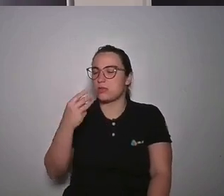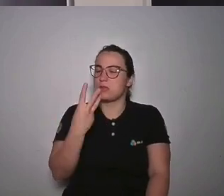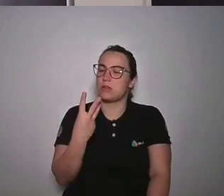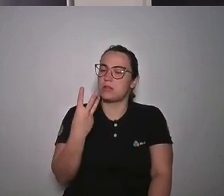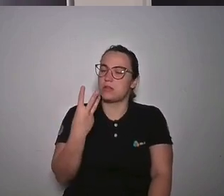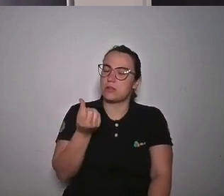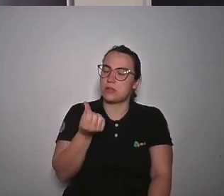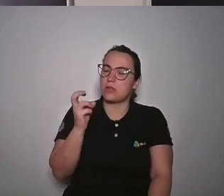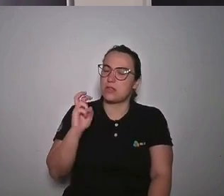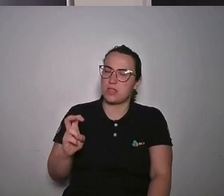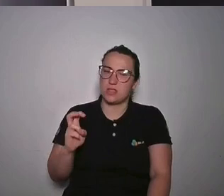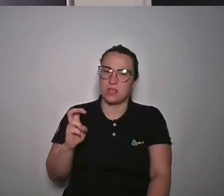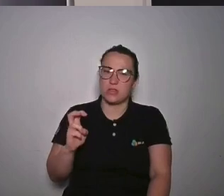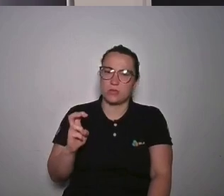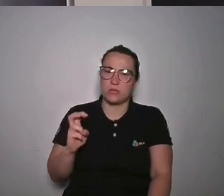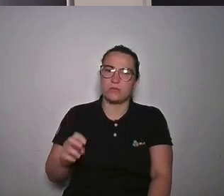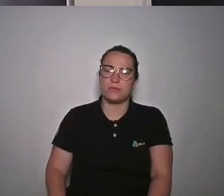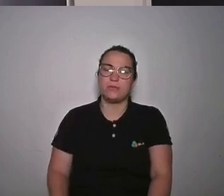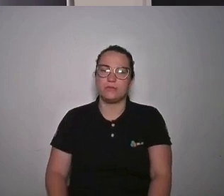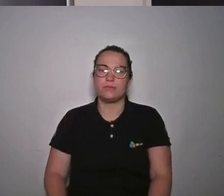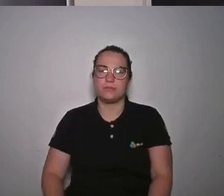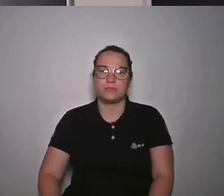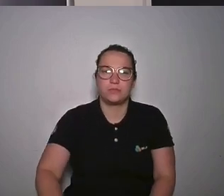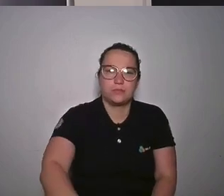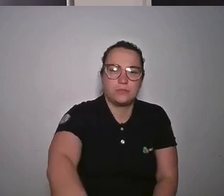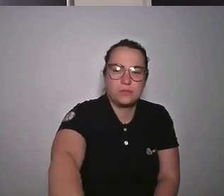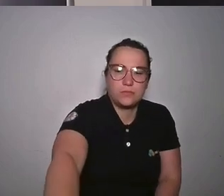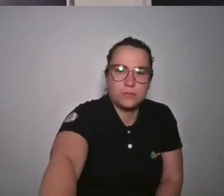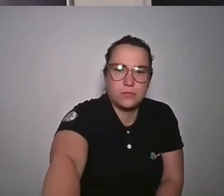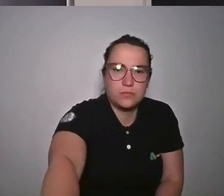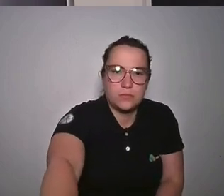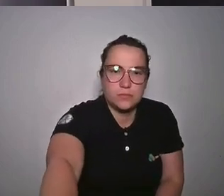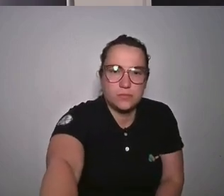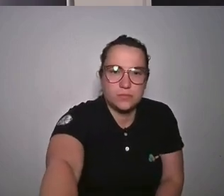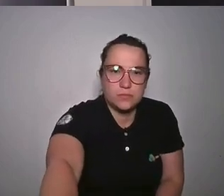264.707.365. Prefeito, chega? Chega?